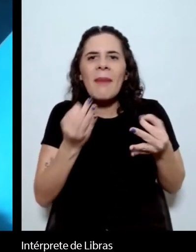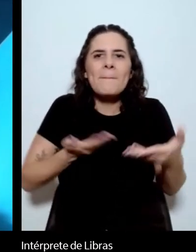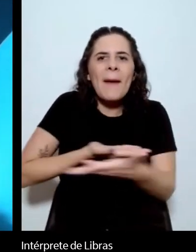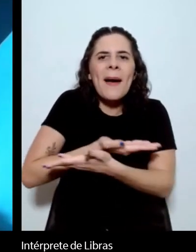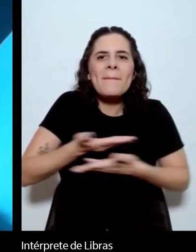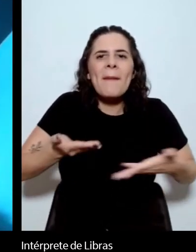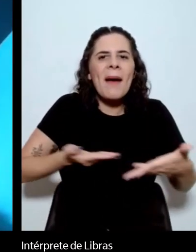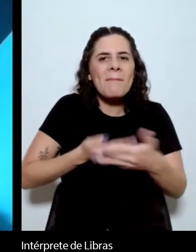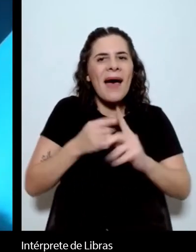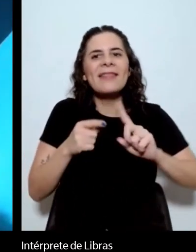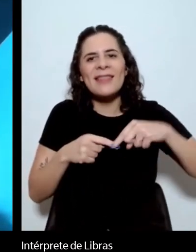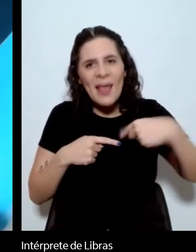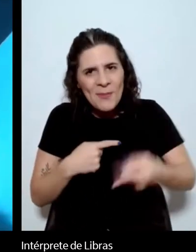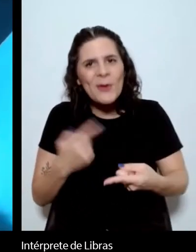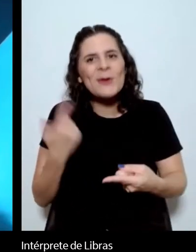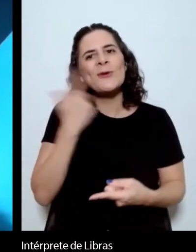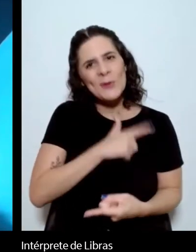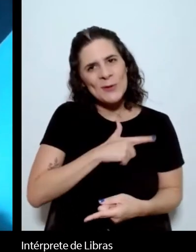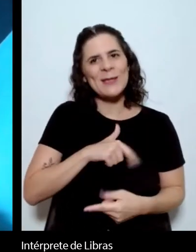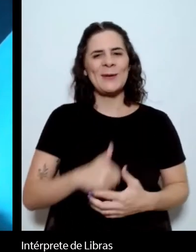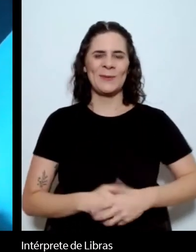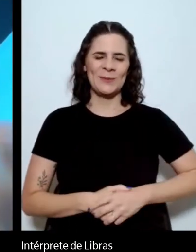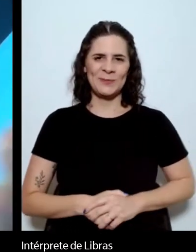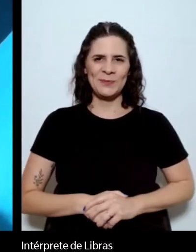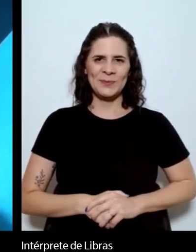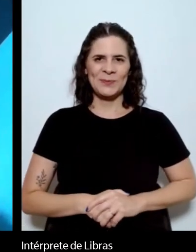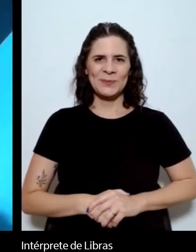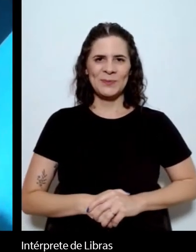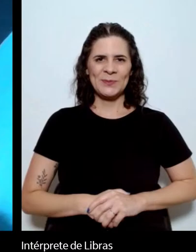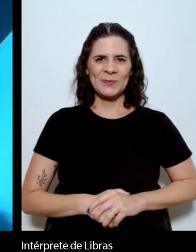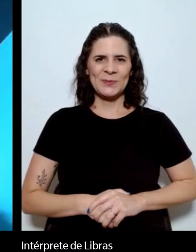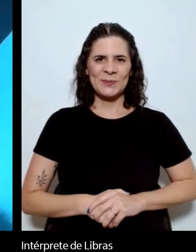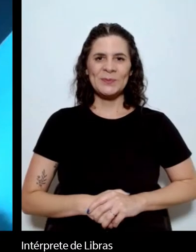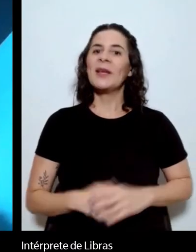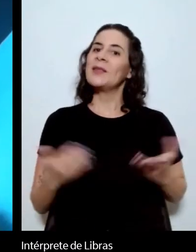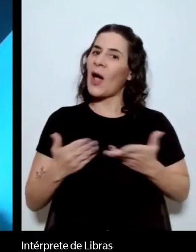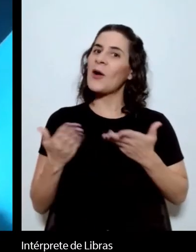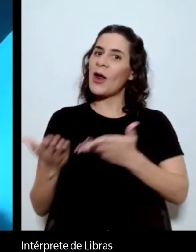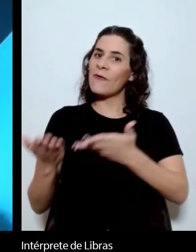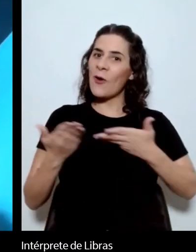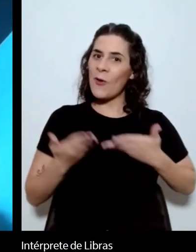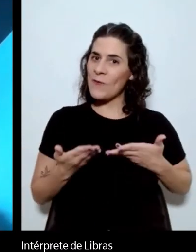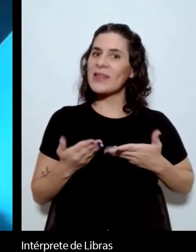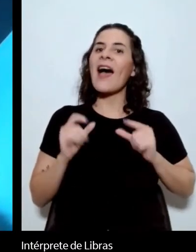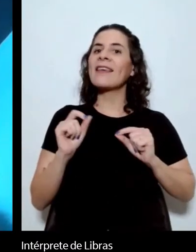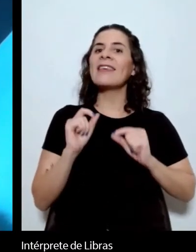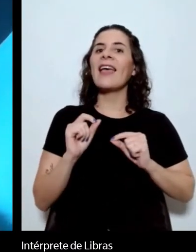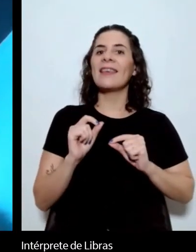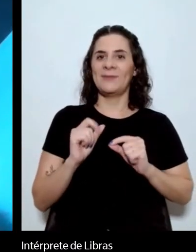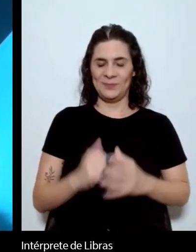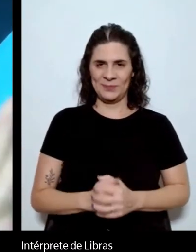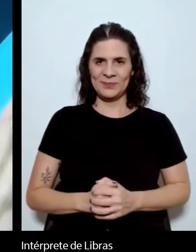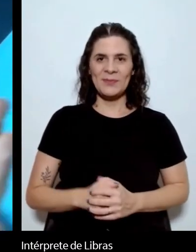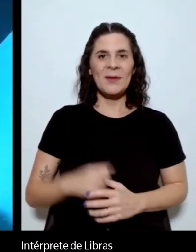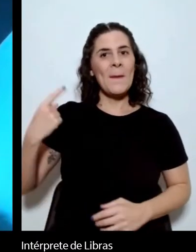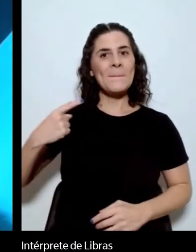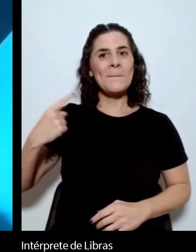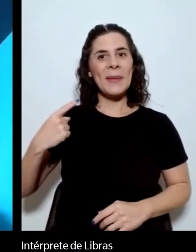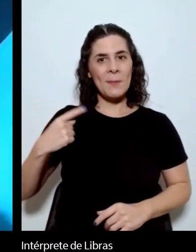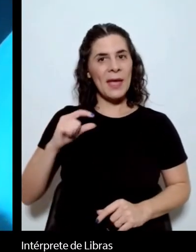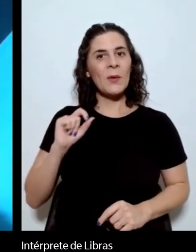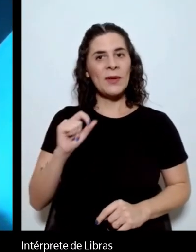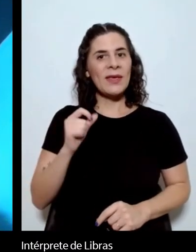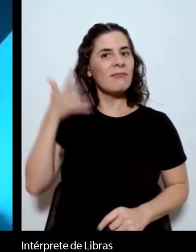outros seja o mais produtivo possível. Eu vou, então, agora apresentar os nossos convidados, na ordem da fala. O